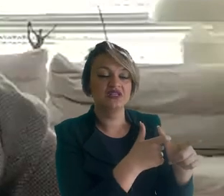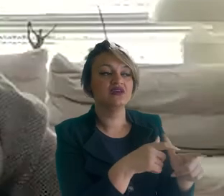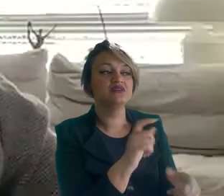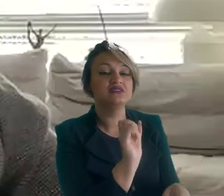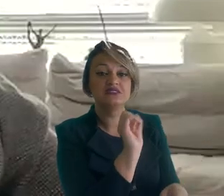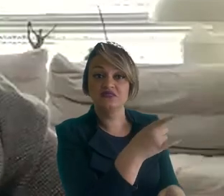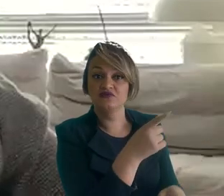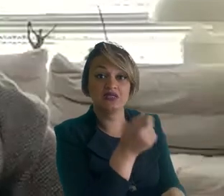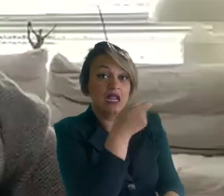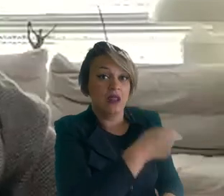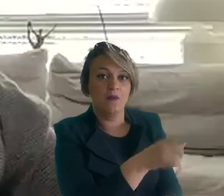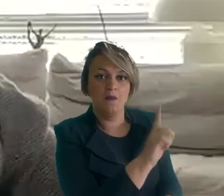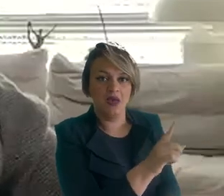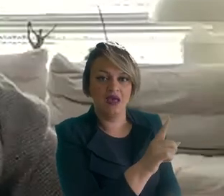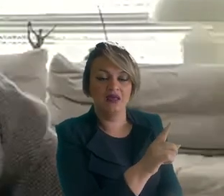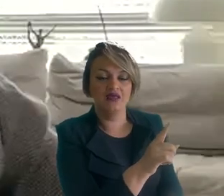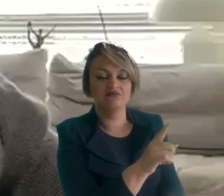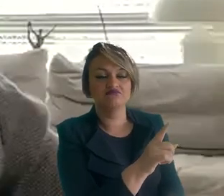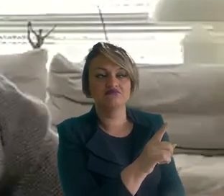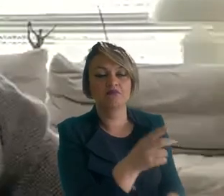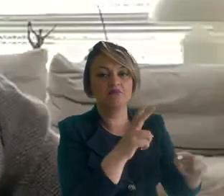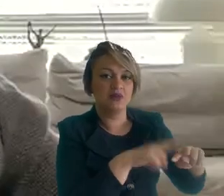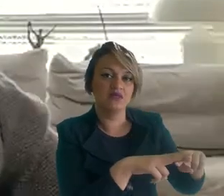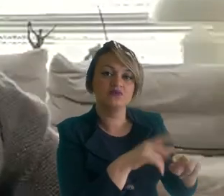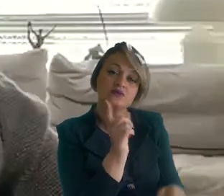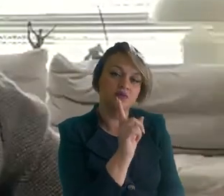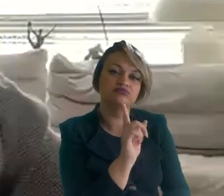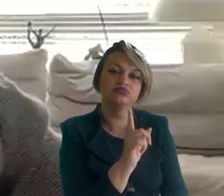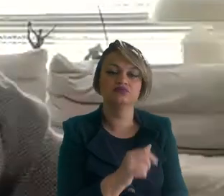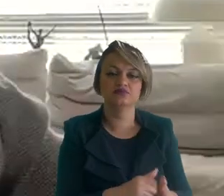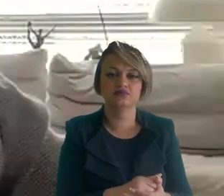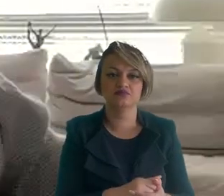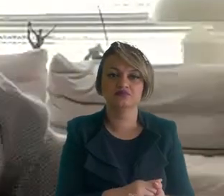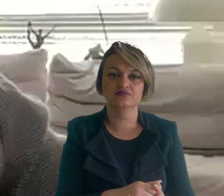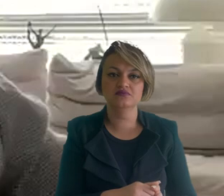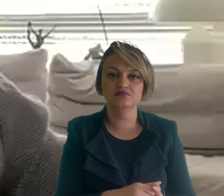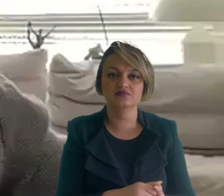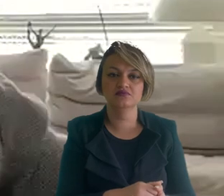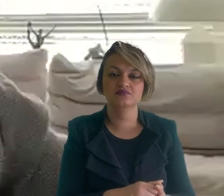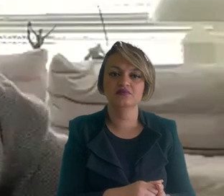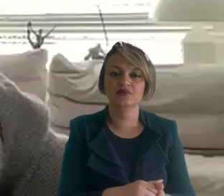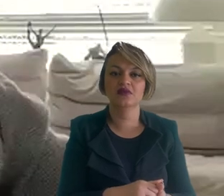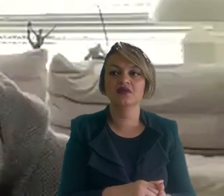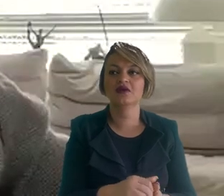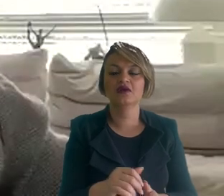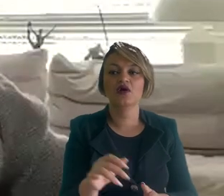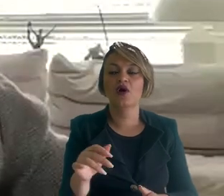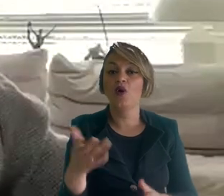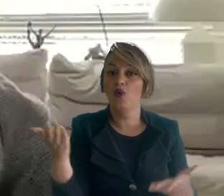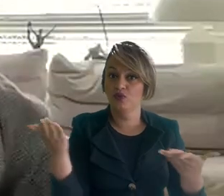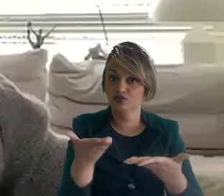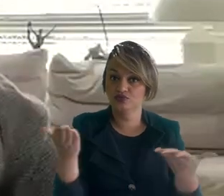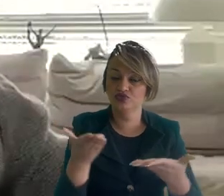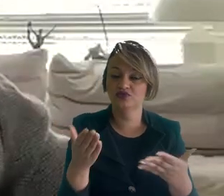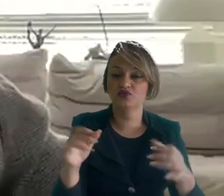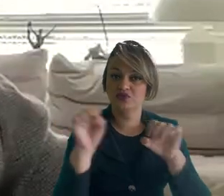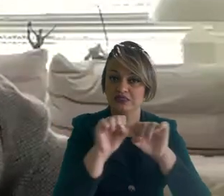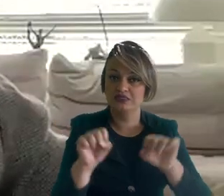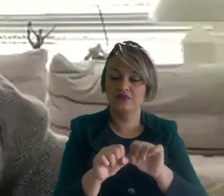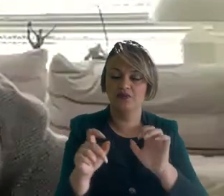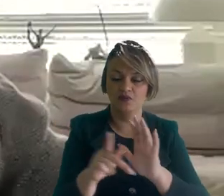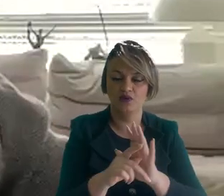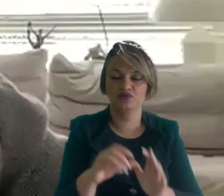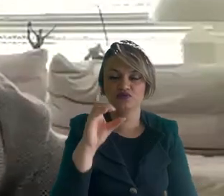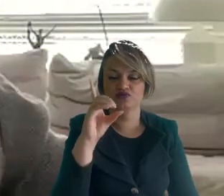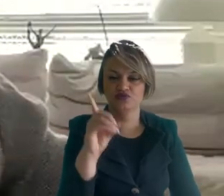direitos humanos foi afastada que era a prisão por depositário infiel hoje no sistema do direito